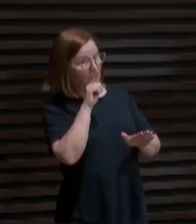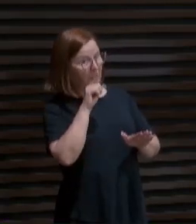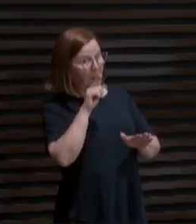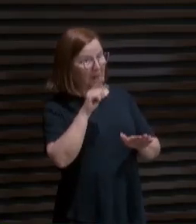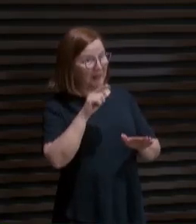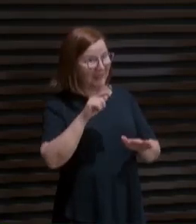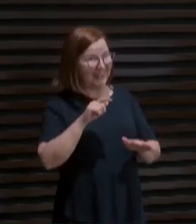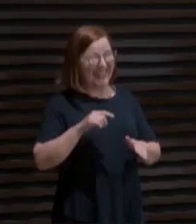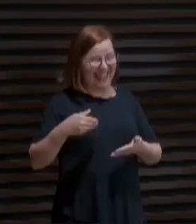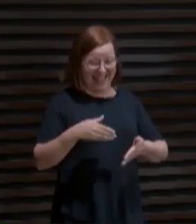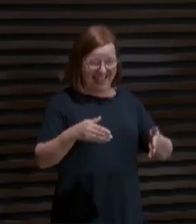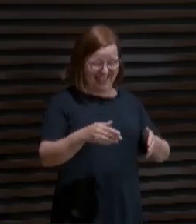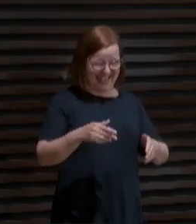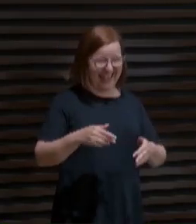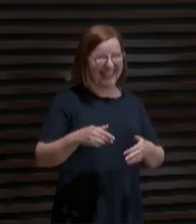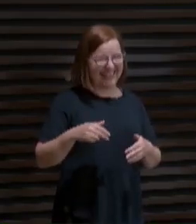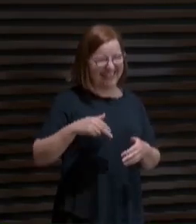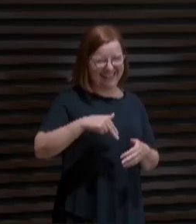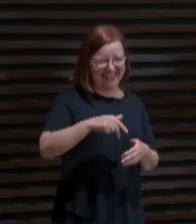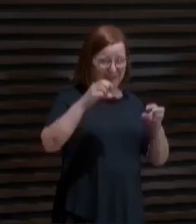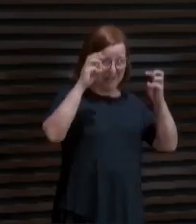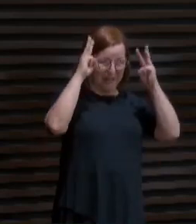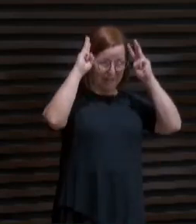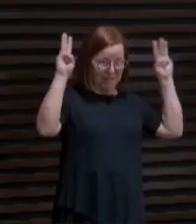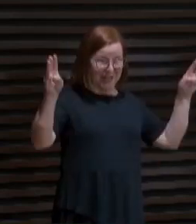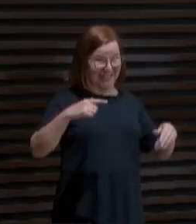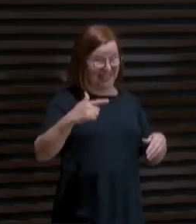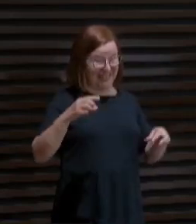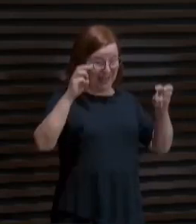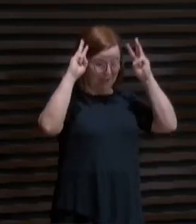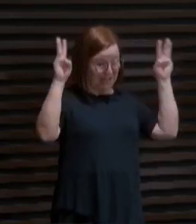sem Moisés. Tem que andar com Moisés.